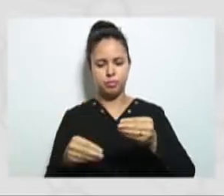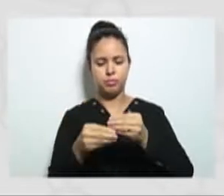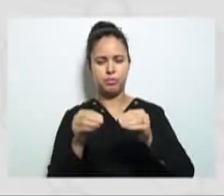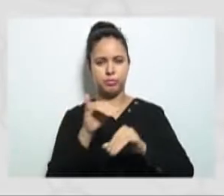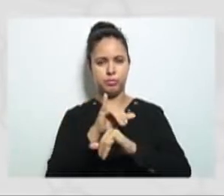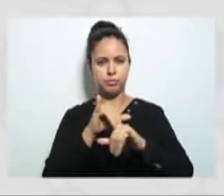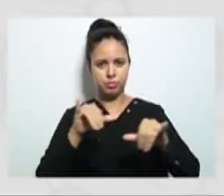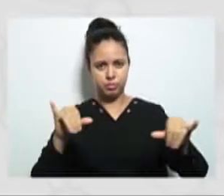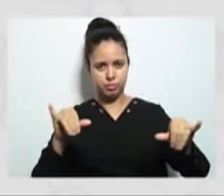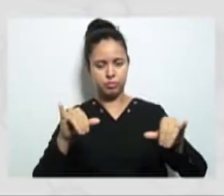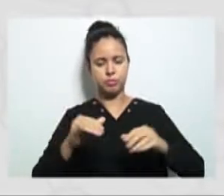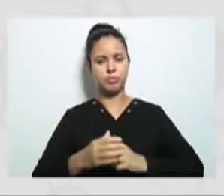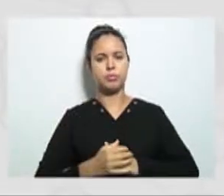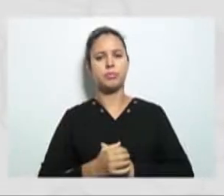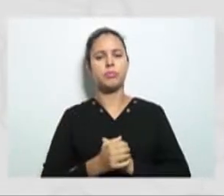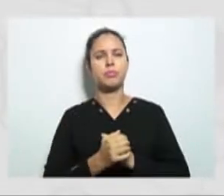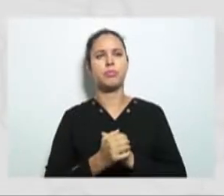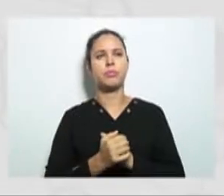gente estava falando de